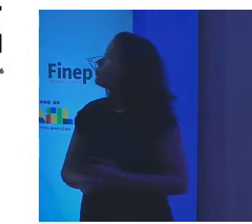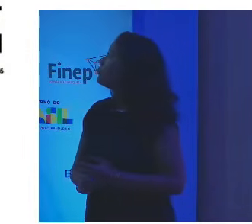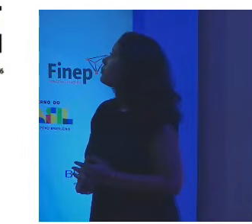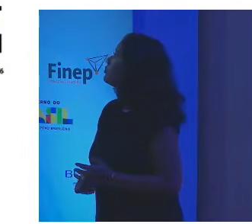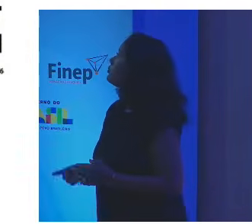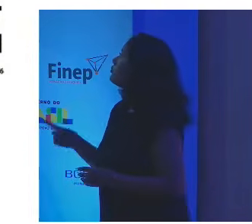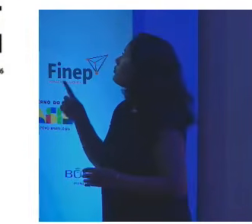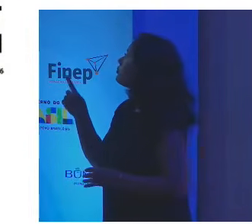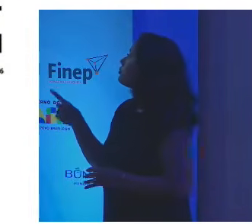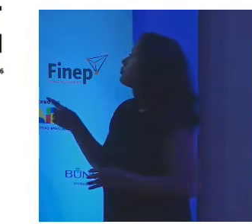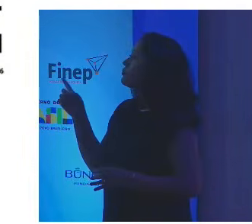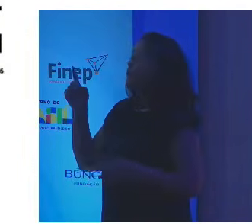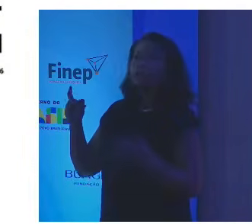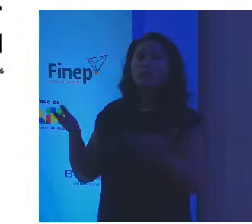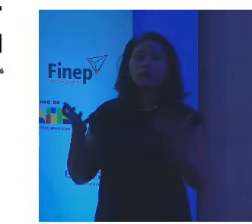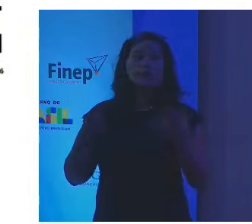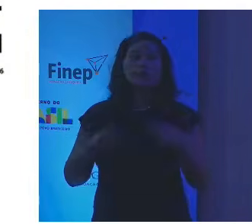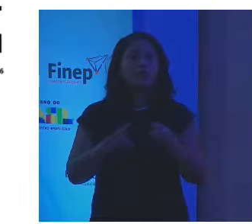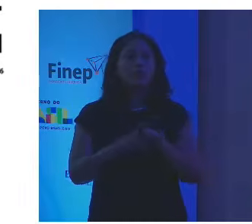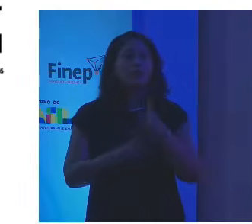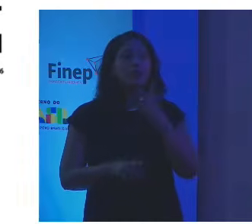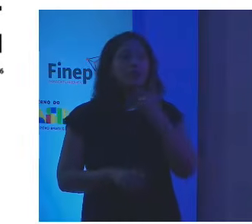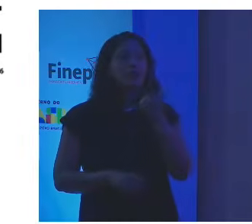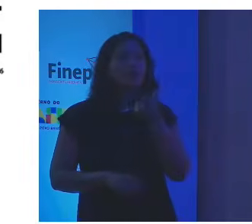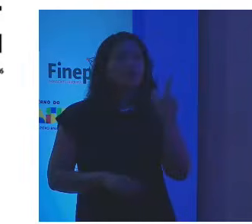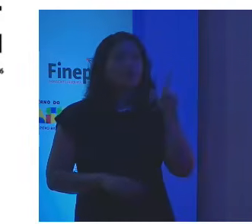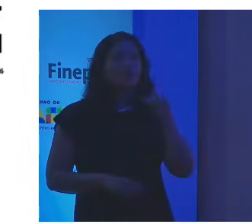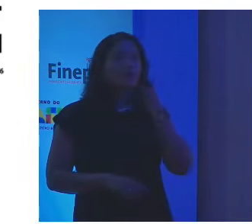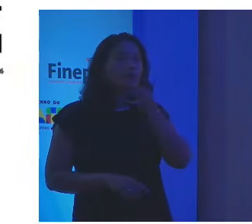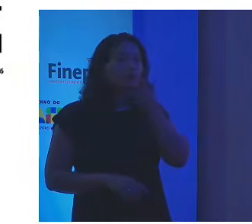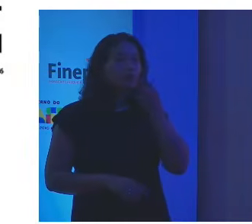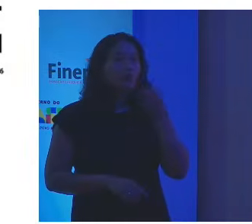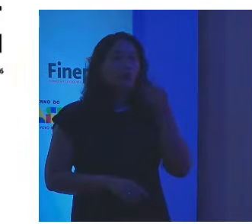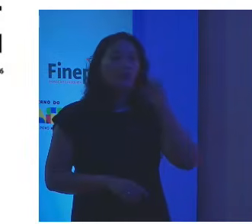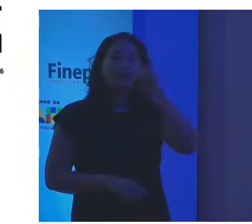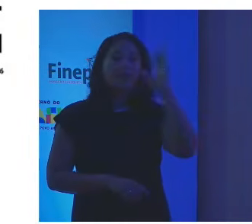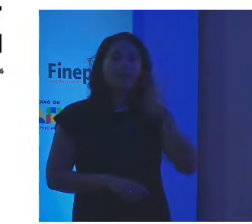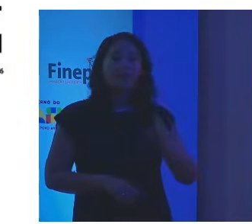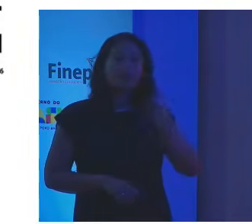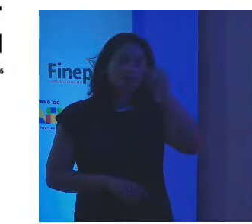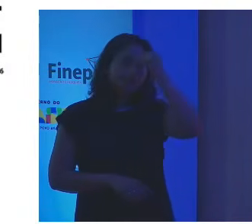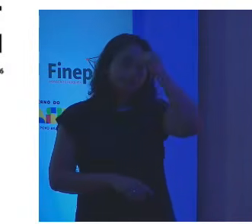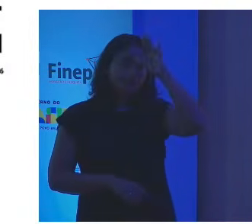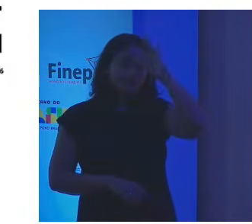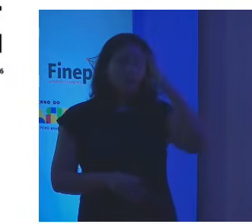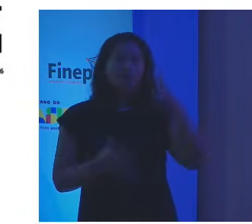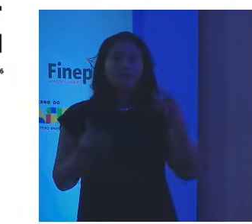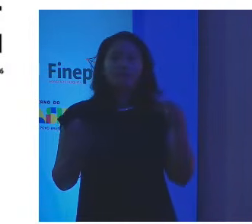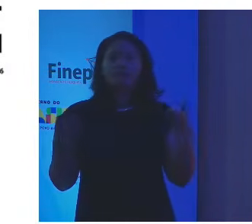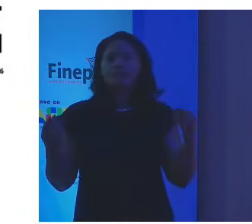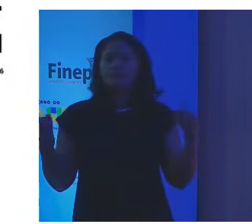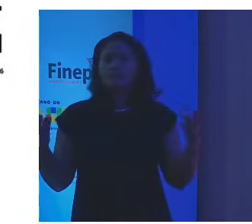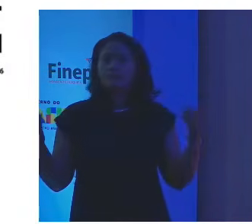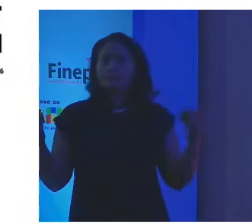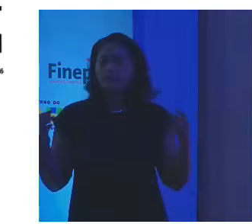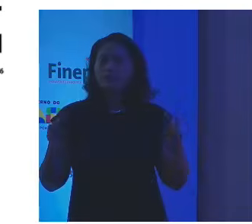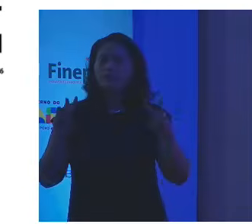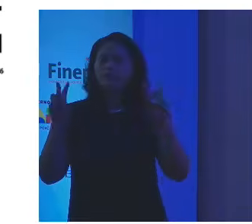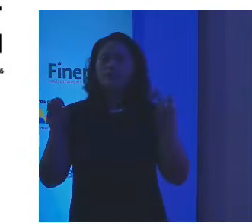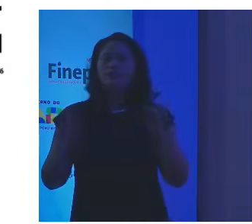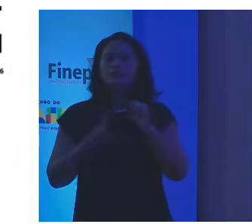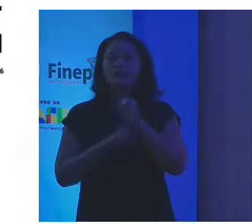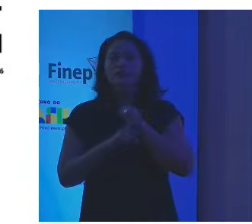E aí eu queria trazer também um outro aspecto, porque o Brasil produz muito conhecimento, cientistas brasileiros, muito conhecimento sobre